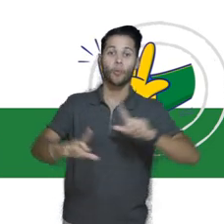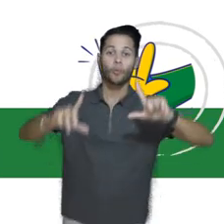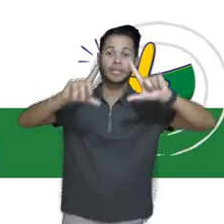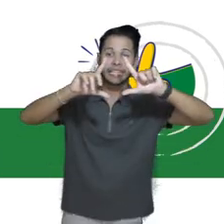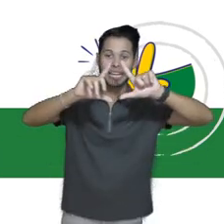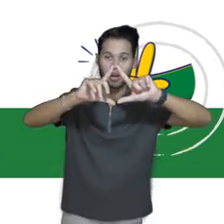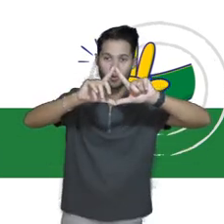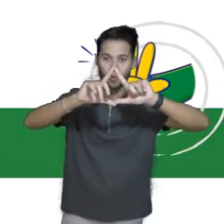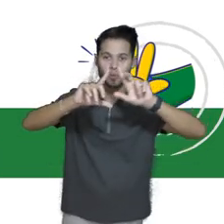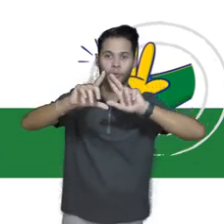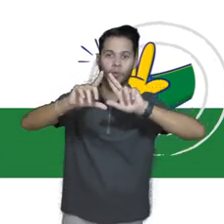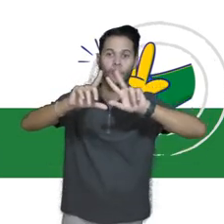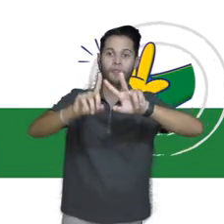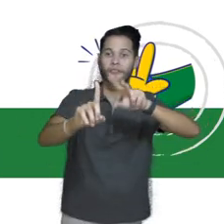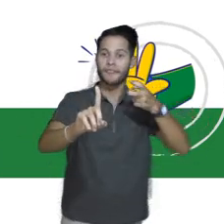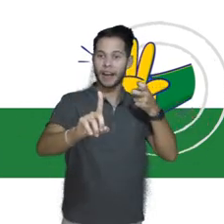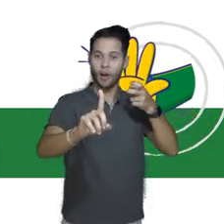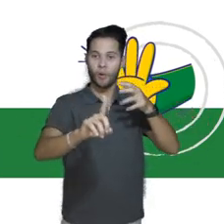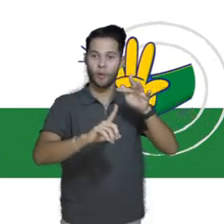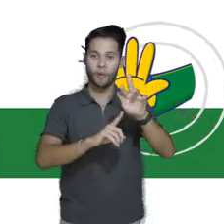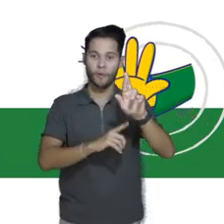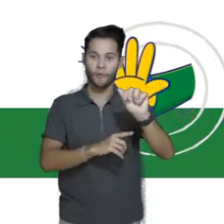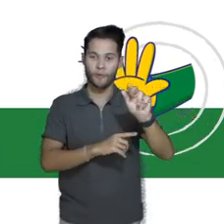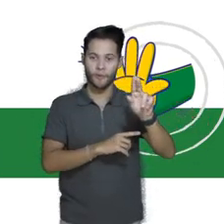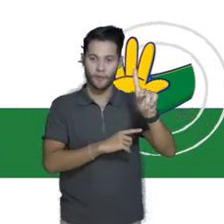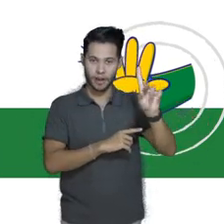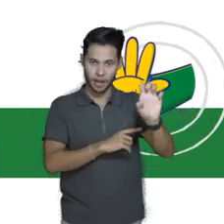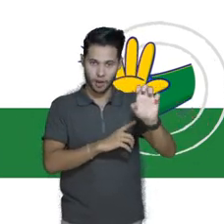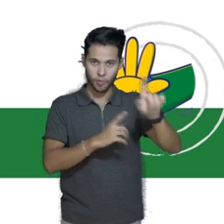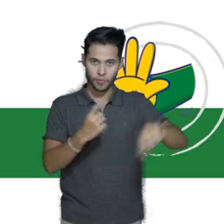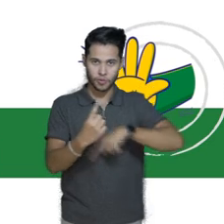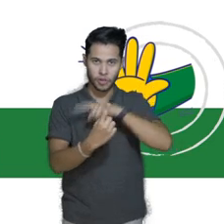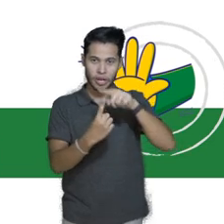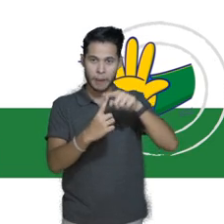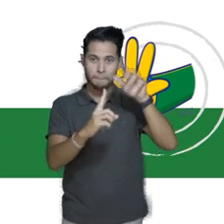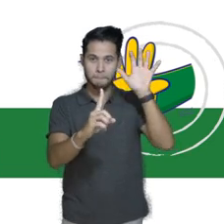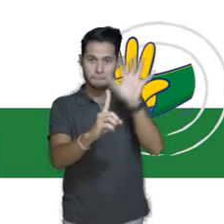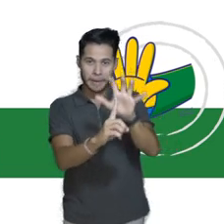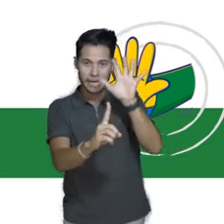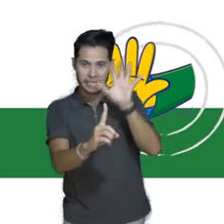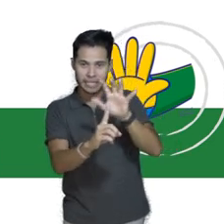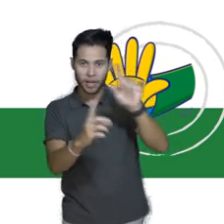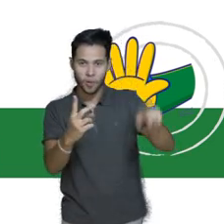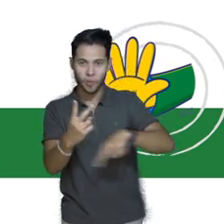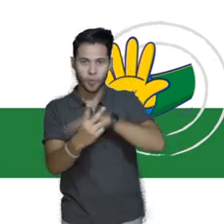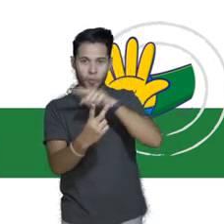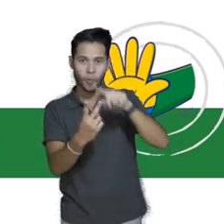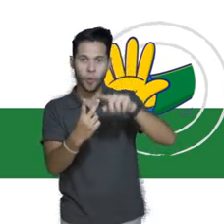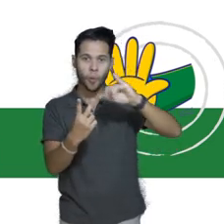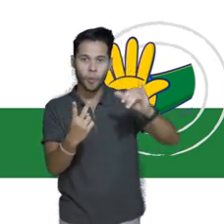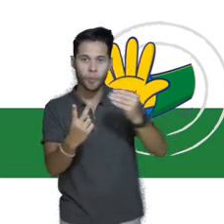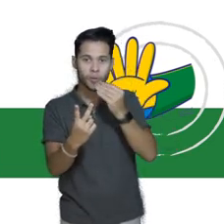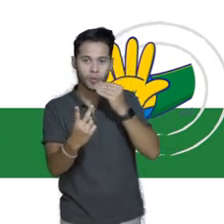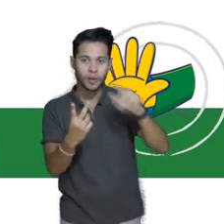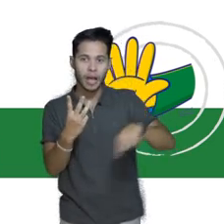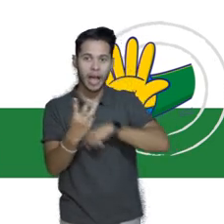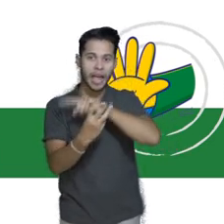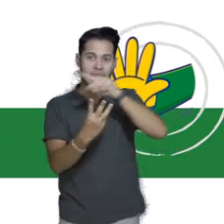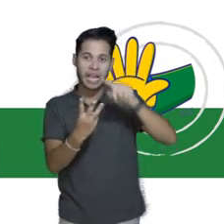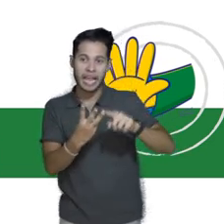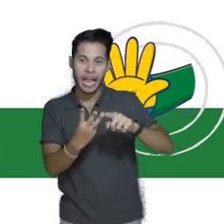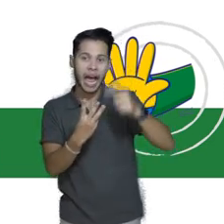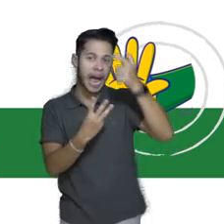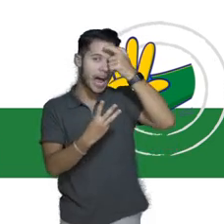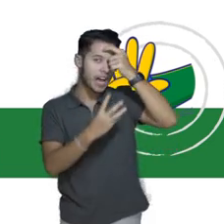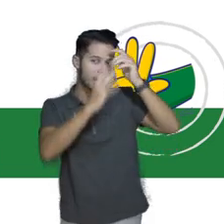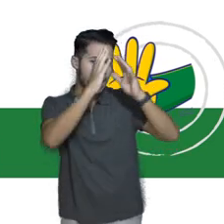oportunidade e racionalização a gente eu sempre puxo aqui matematicamente esses dias o engenheiro me falou ah que legal agora eu